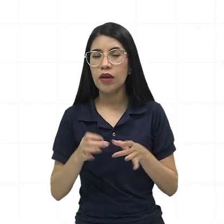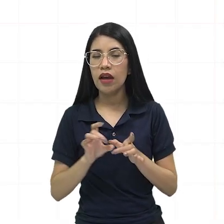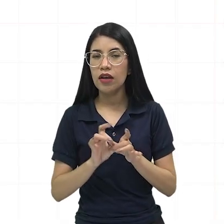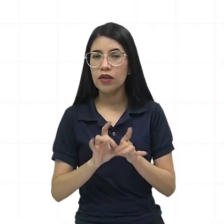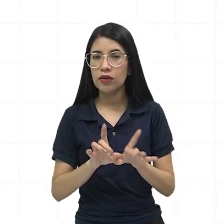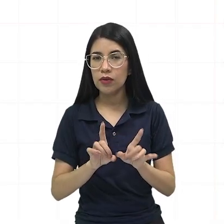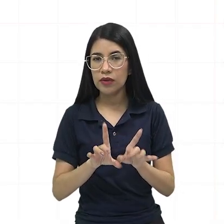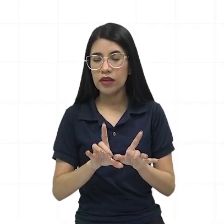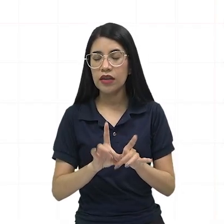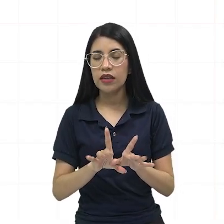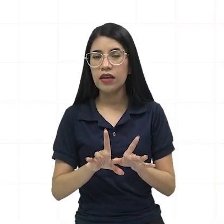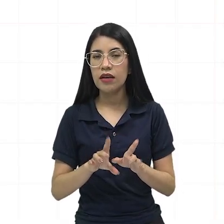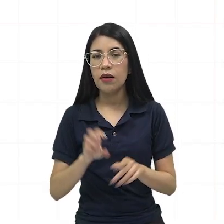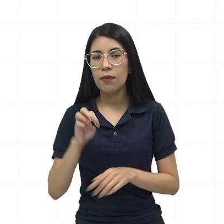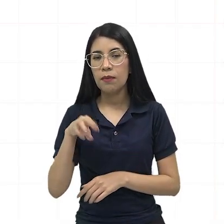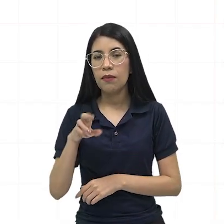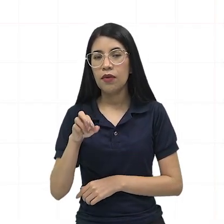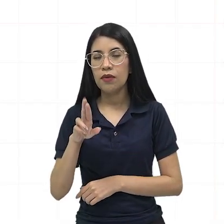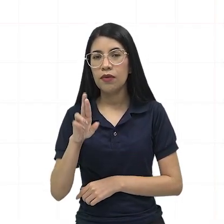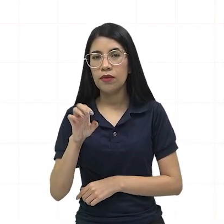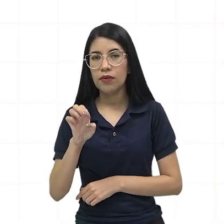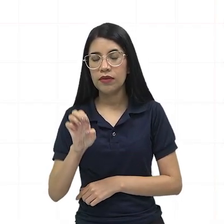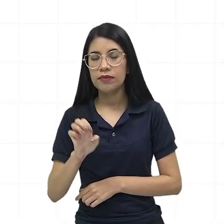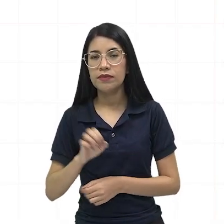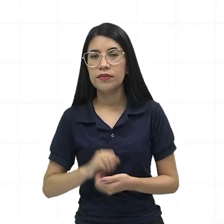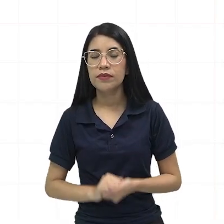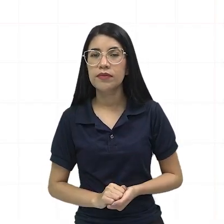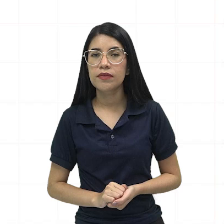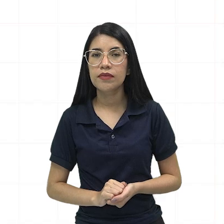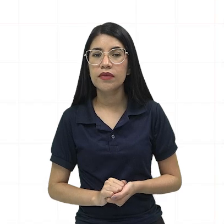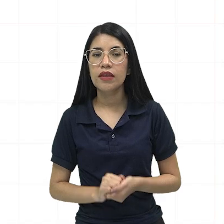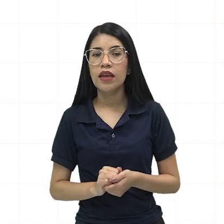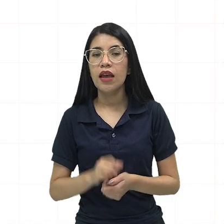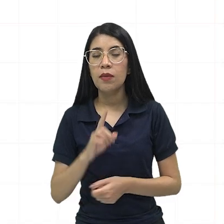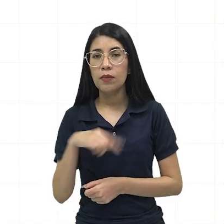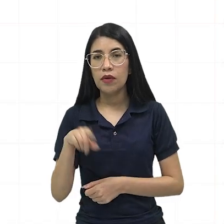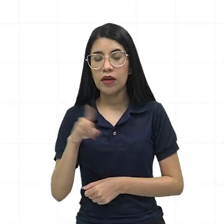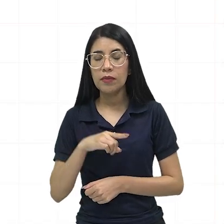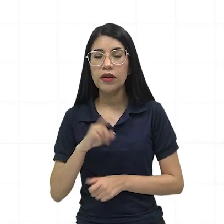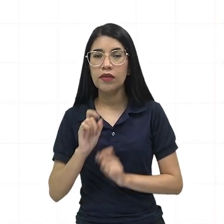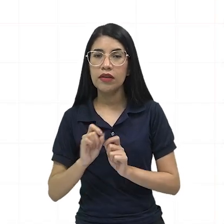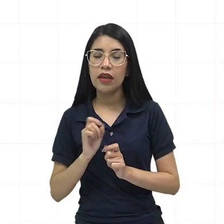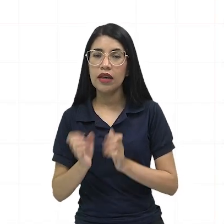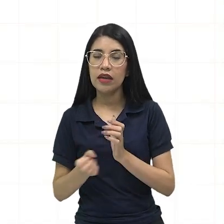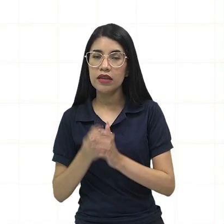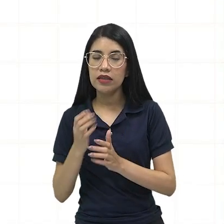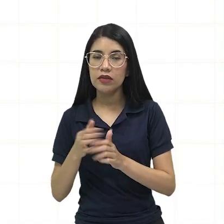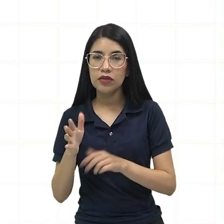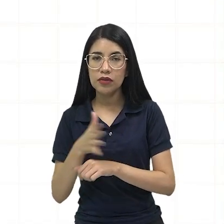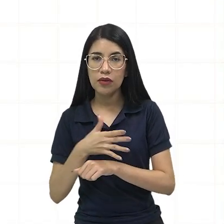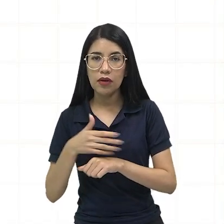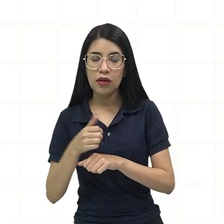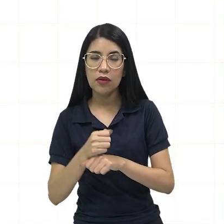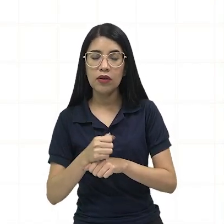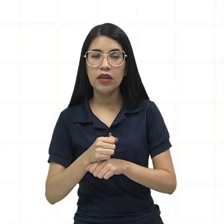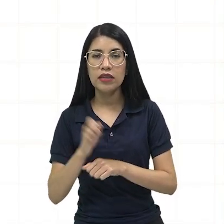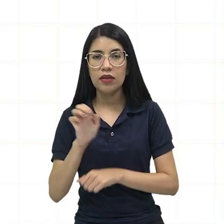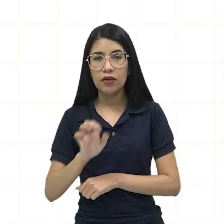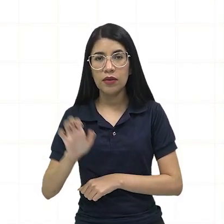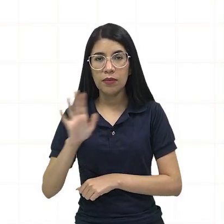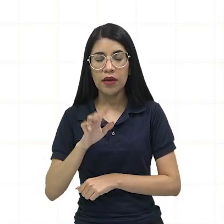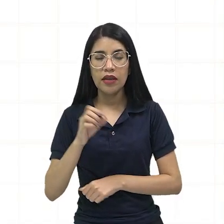doutrina Monroe. Vamos lá, gente. A proibição da criação de novas colônias europeias nas Américas,